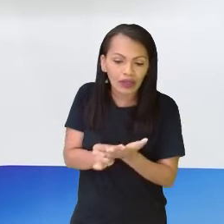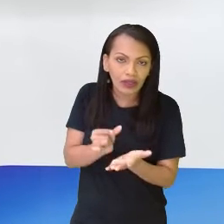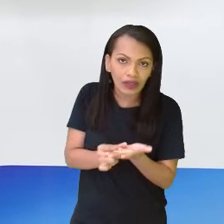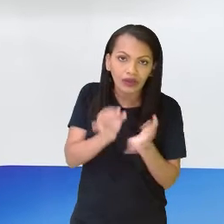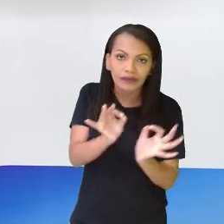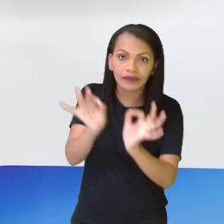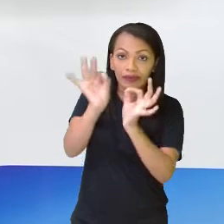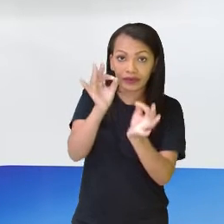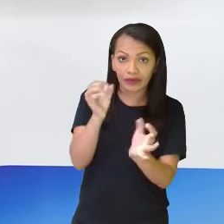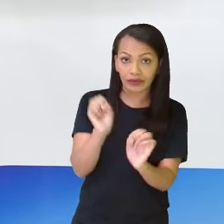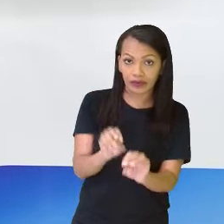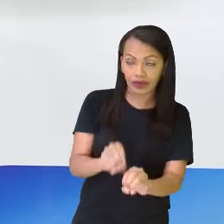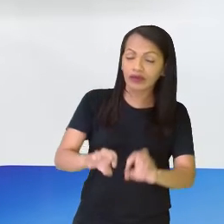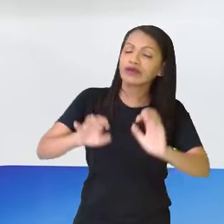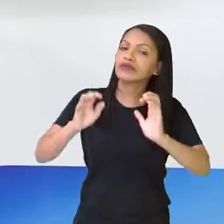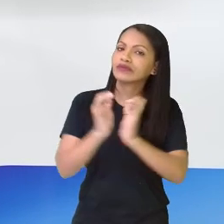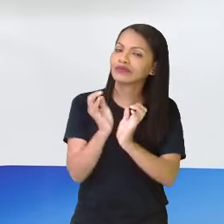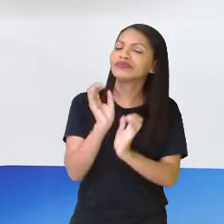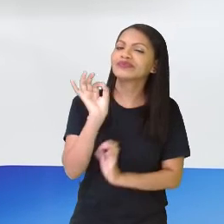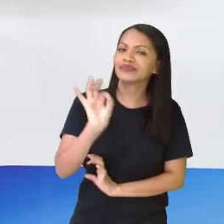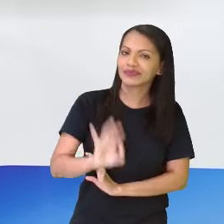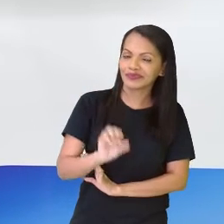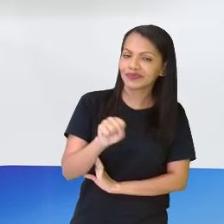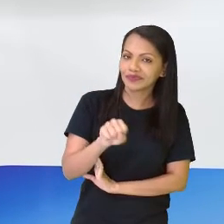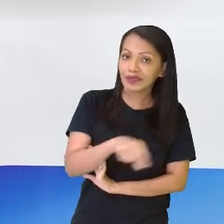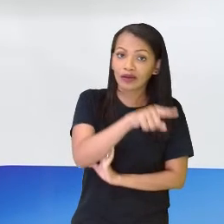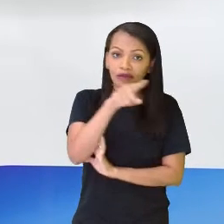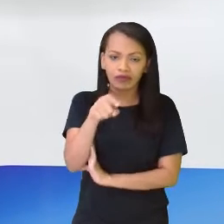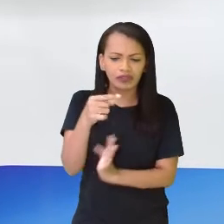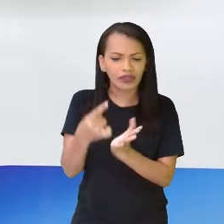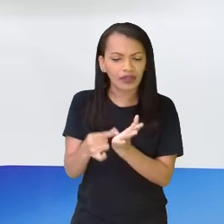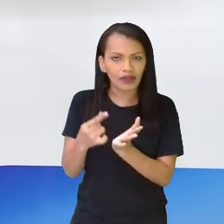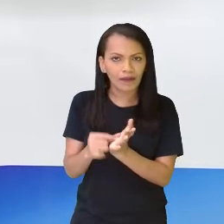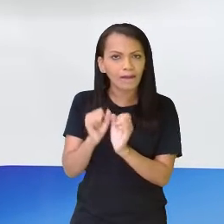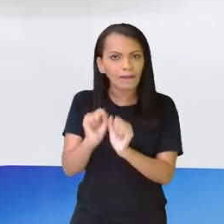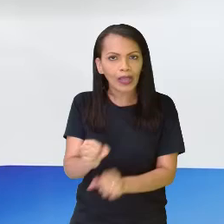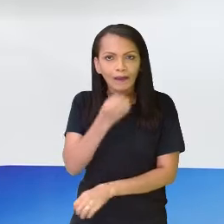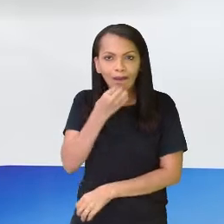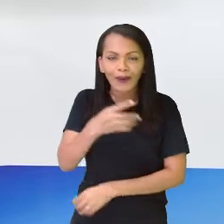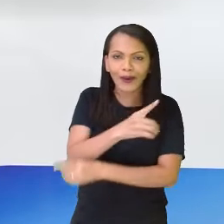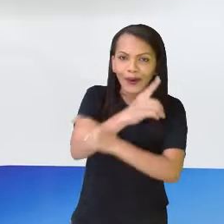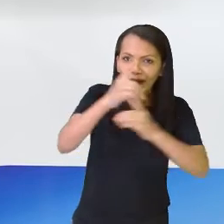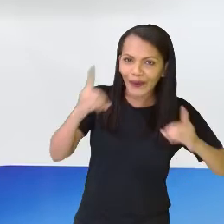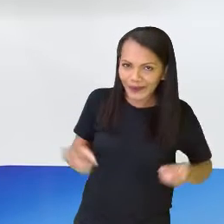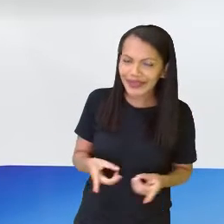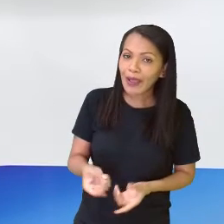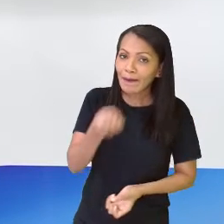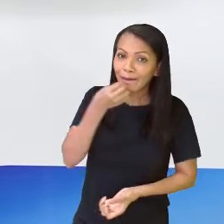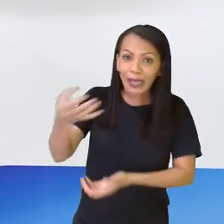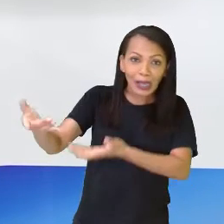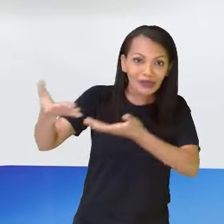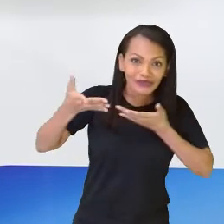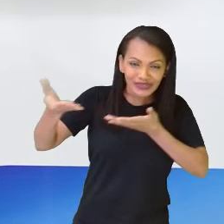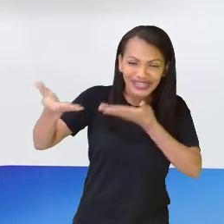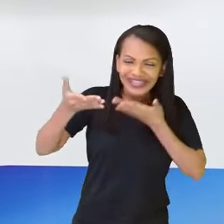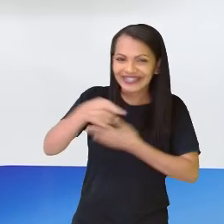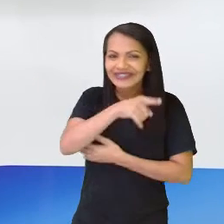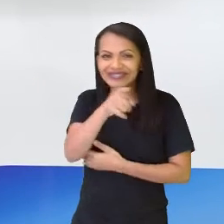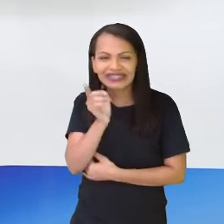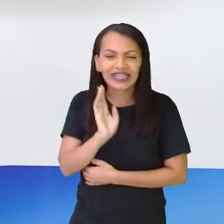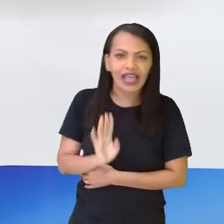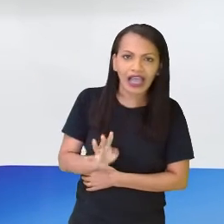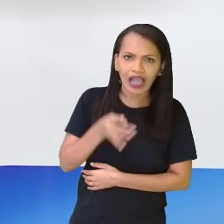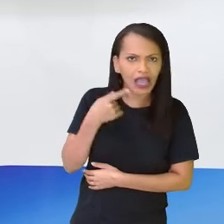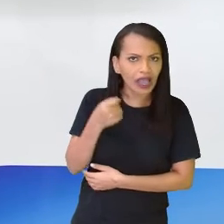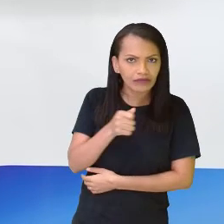aplicativo do Educa Recife, isso mesmo. Então, você que está no aplicativo, um bom dia, seja bem-vindo. Você ainda